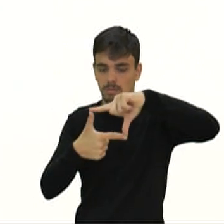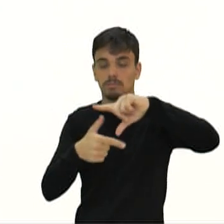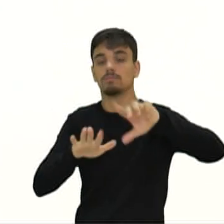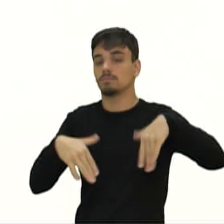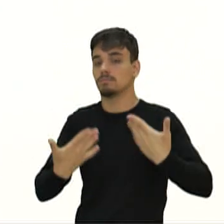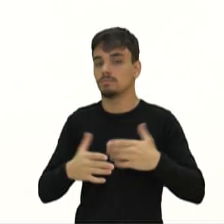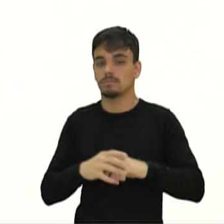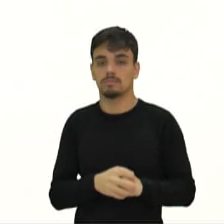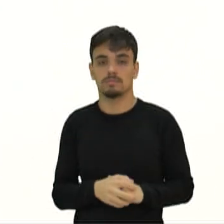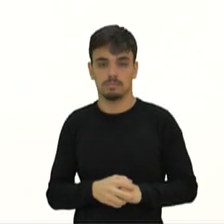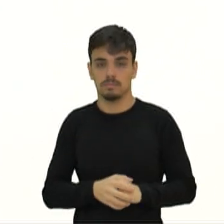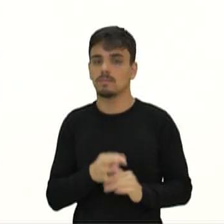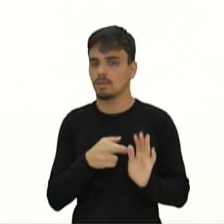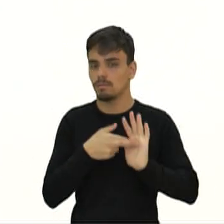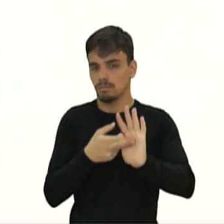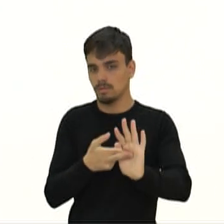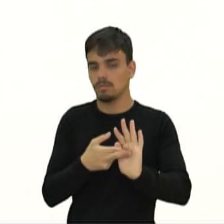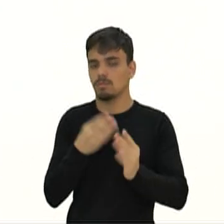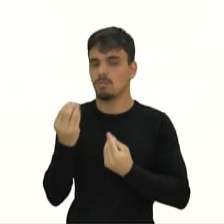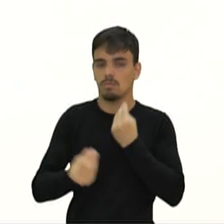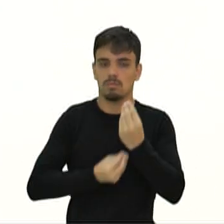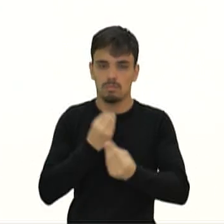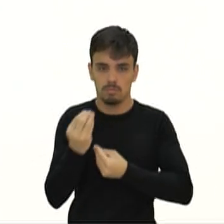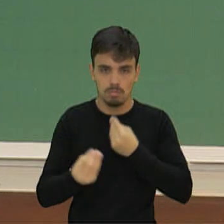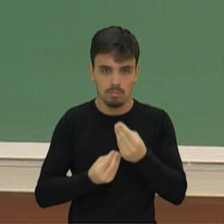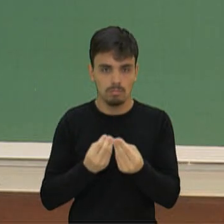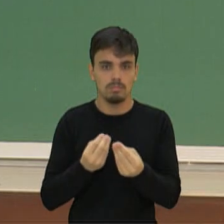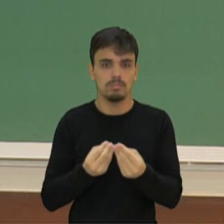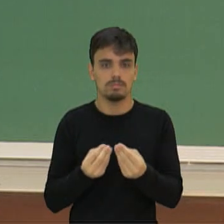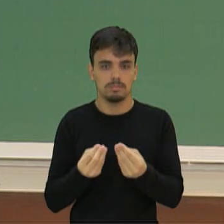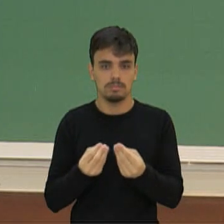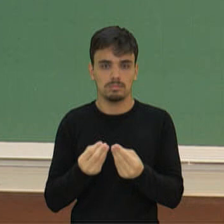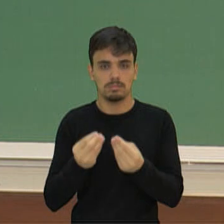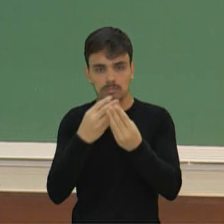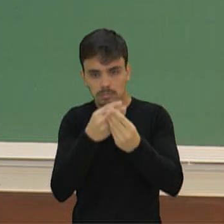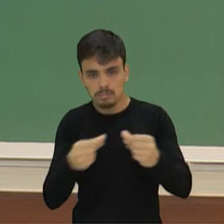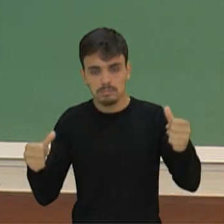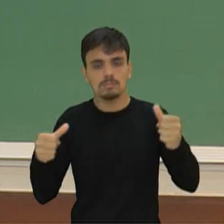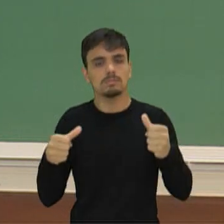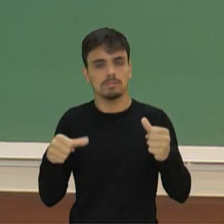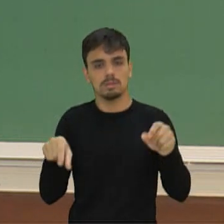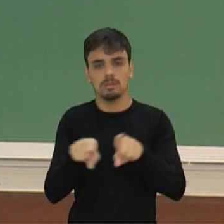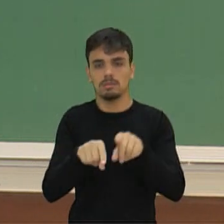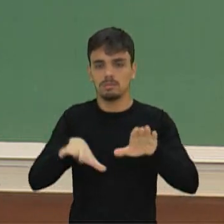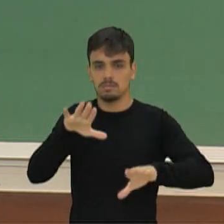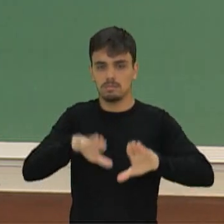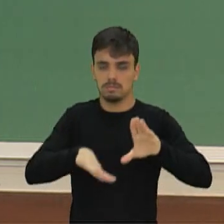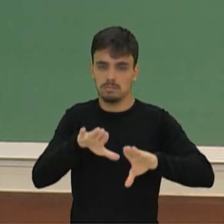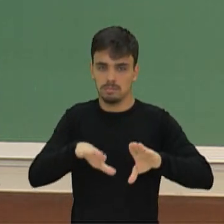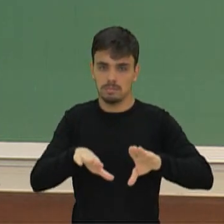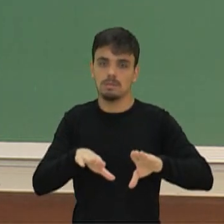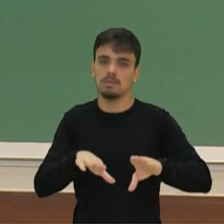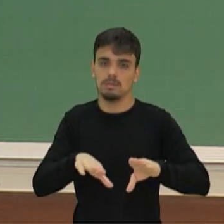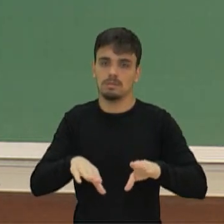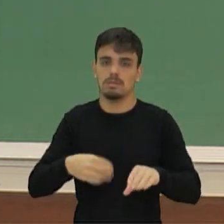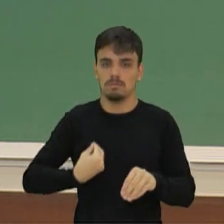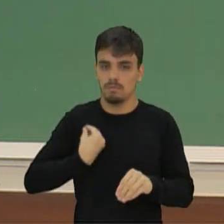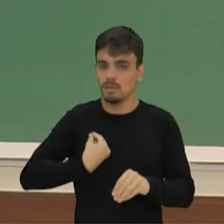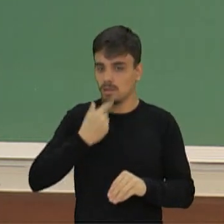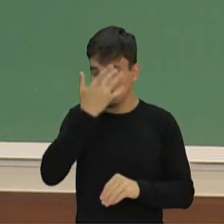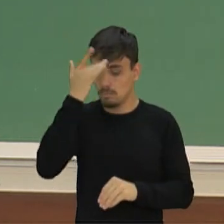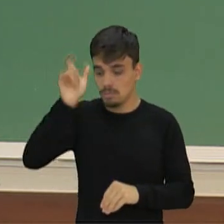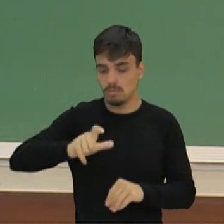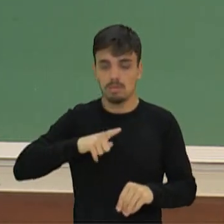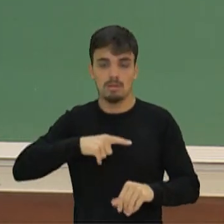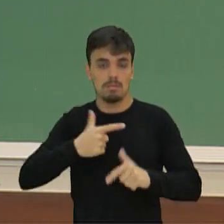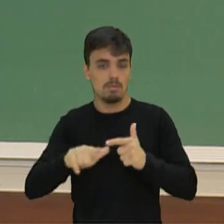olha a referência, é uma forma de você estar melhorando a qualidade até de vida das pessoas ali que têm um problema genético que